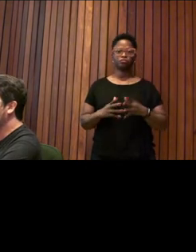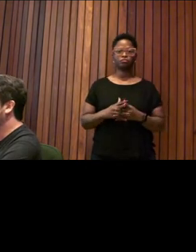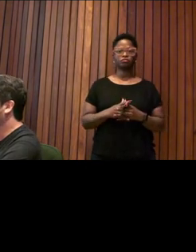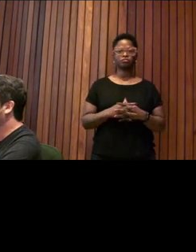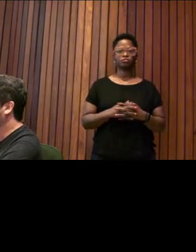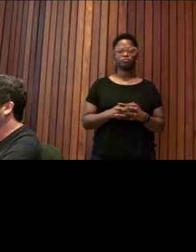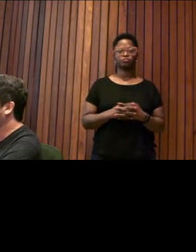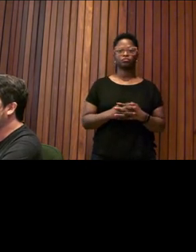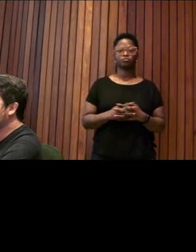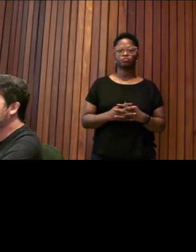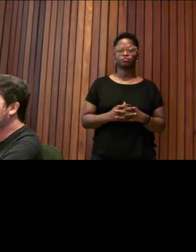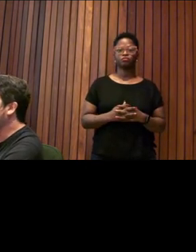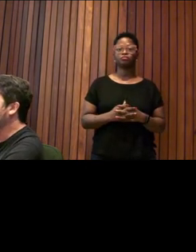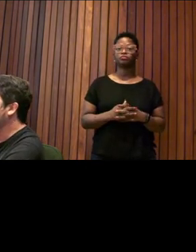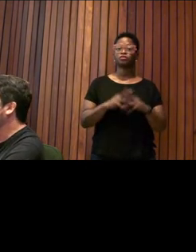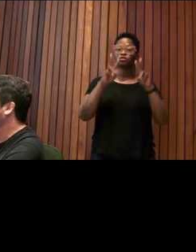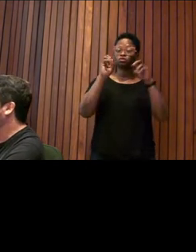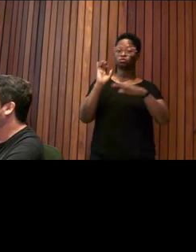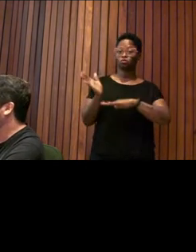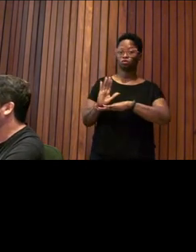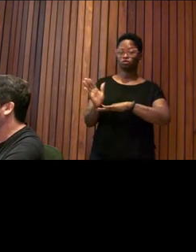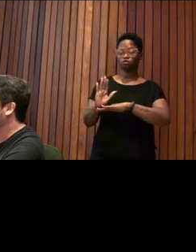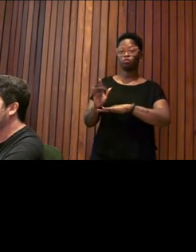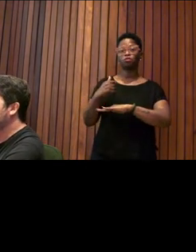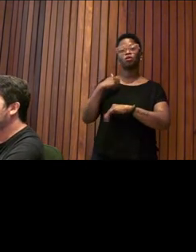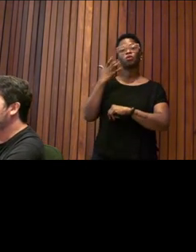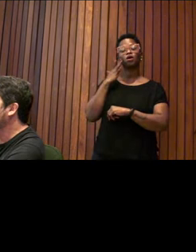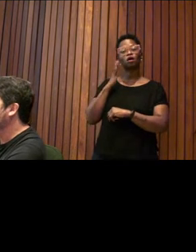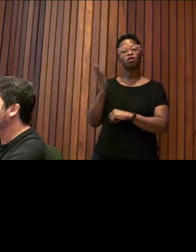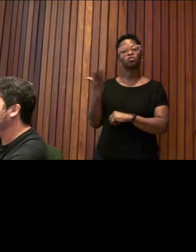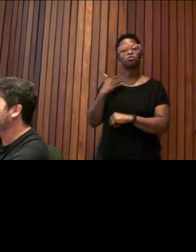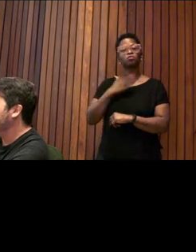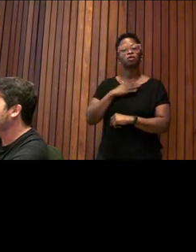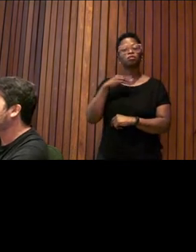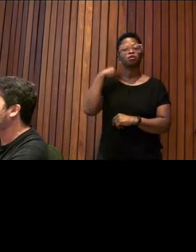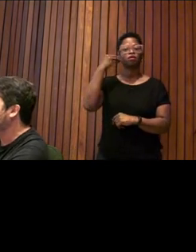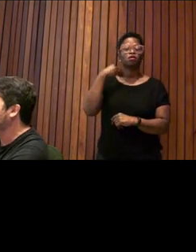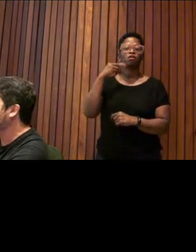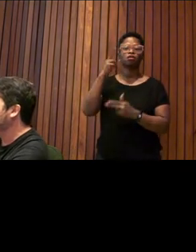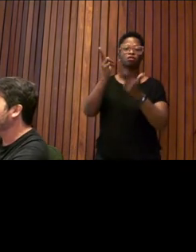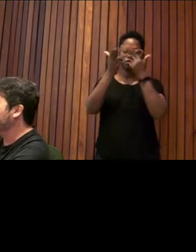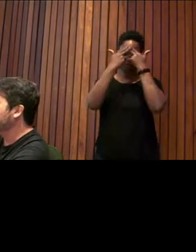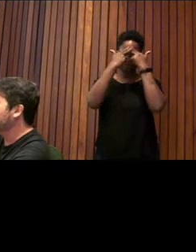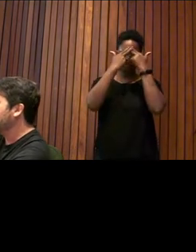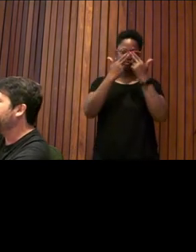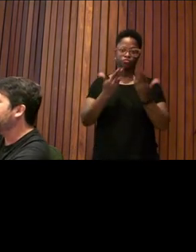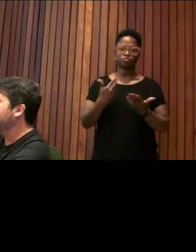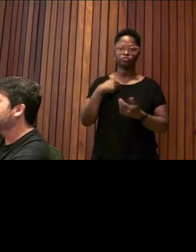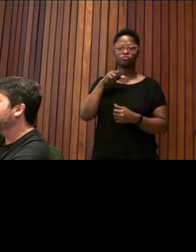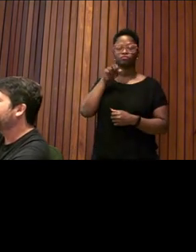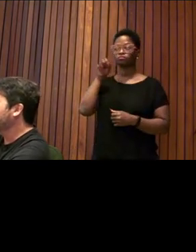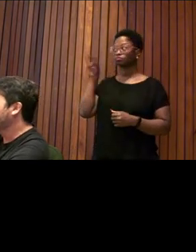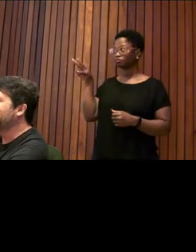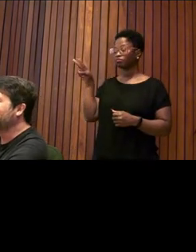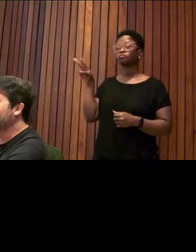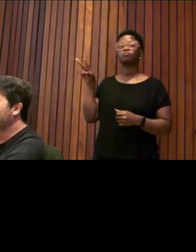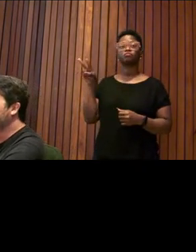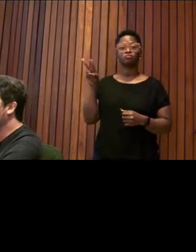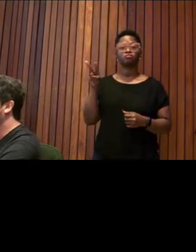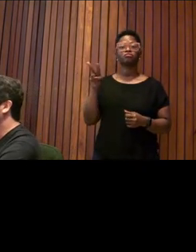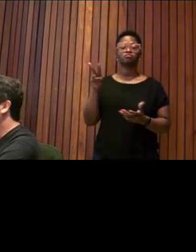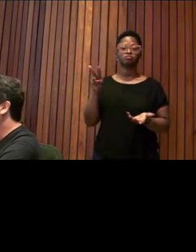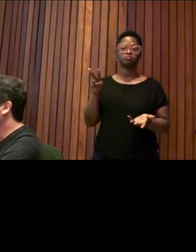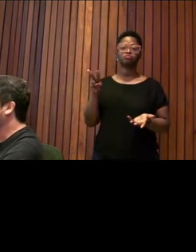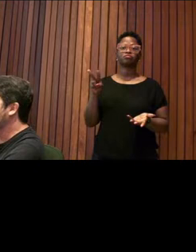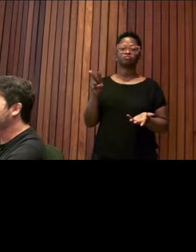E, em relação ao filme, eu acho que, para mim, é sempre uma experiência traumática me ver... Né? É